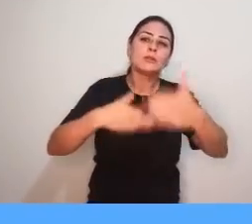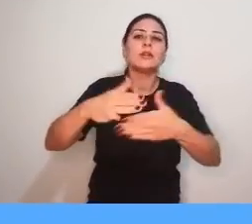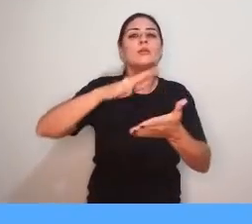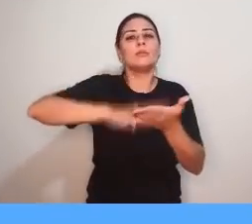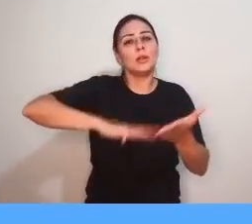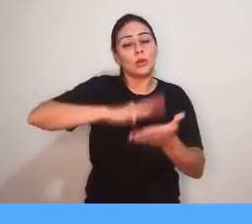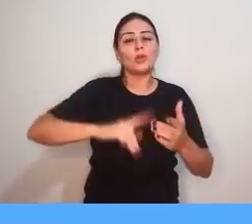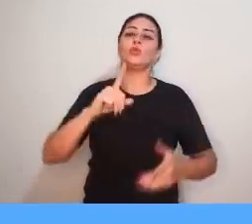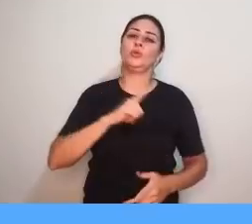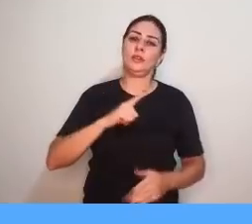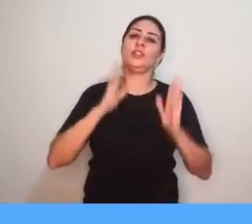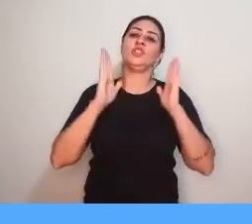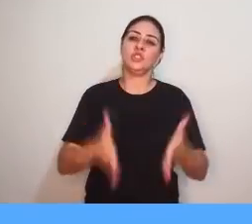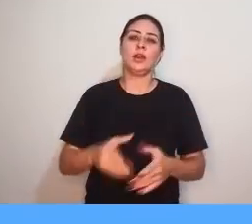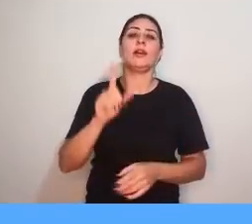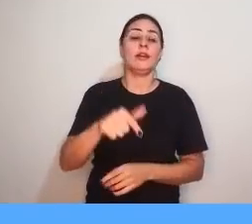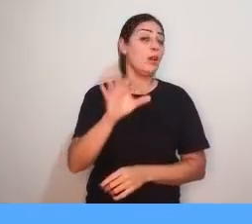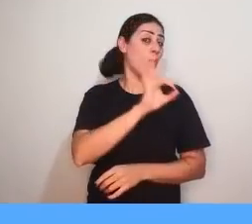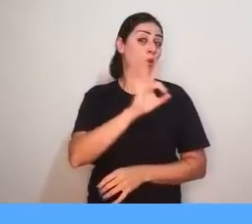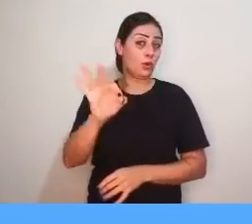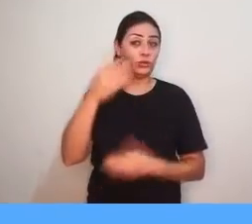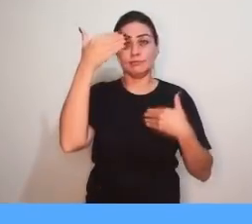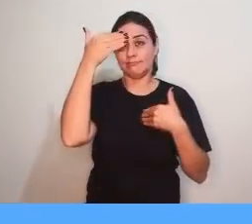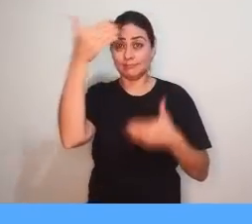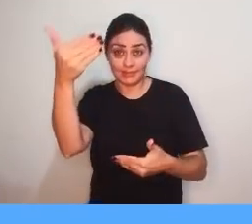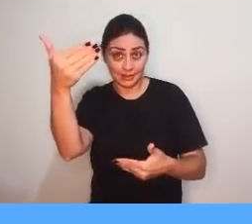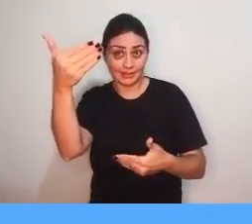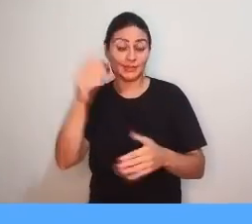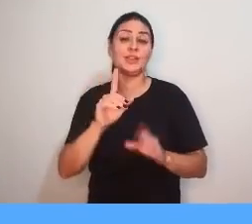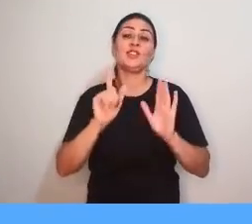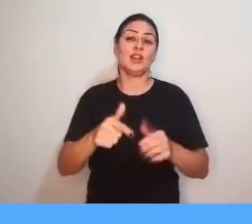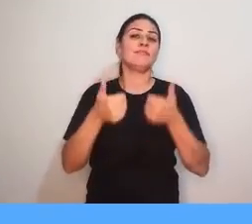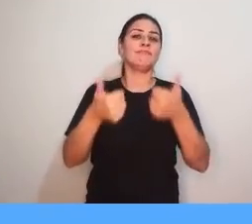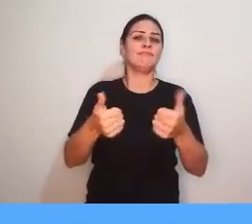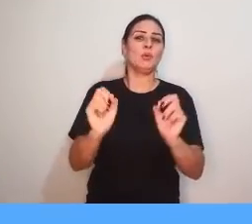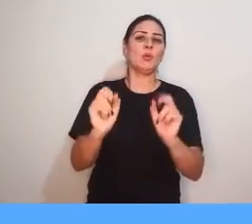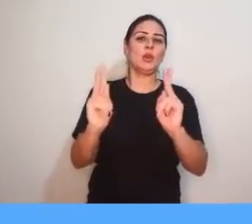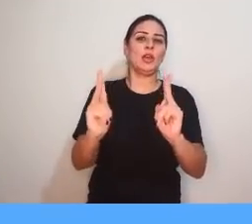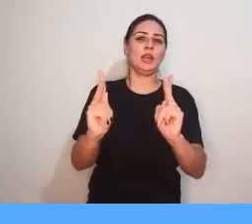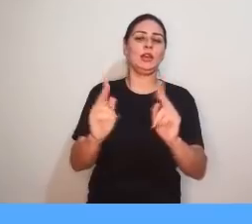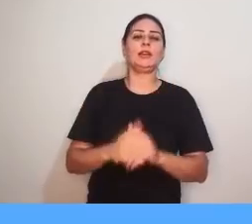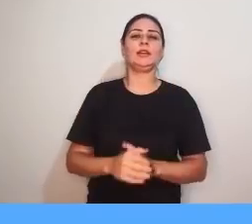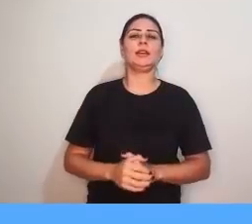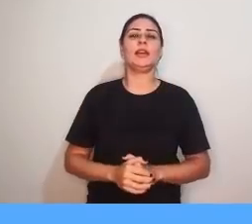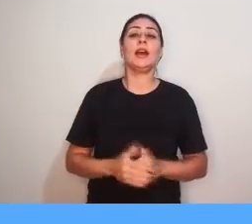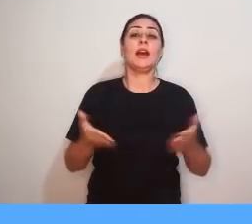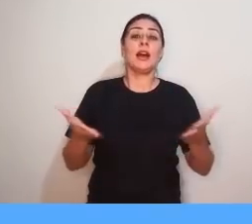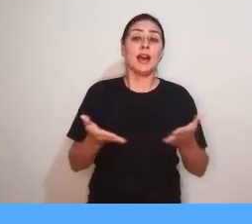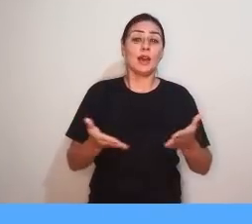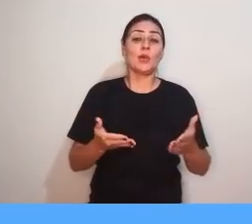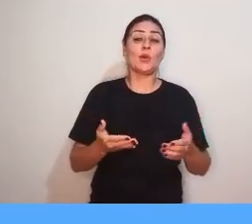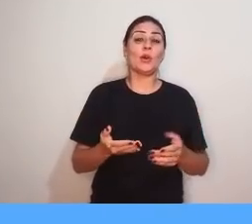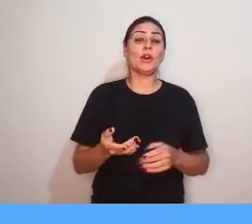muito bom, obrigado. Tá? Ele é bacana. Agora, você vai trabalhar através de